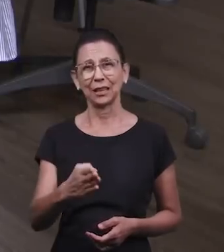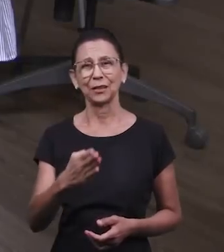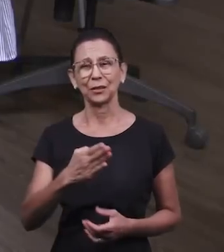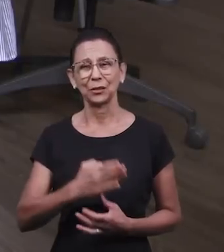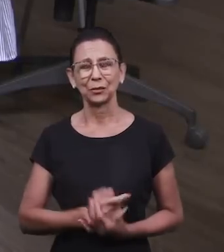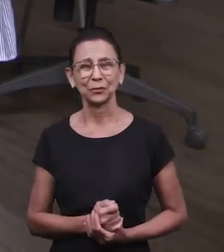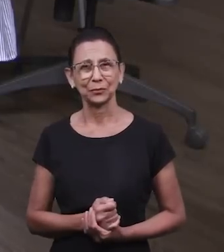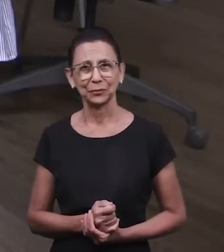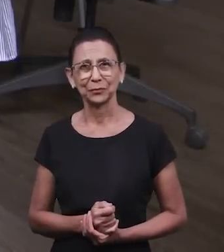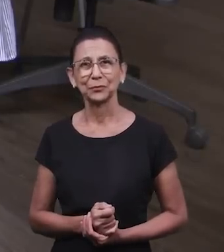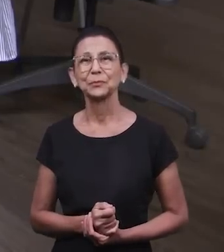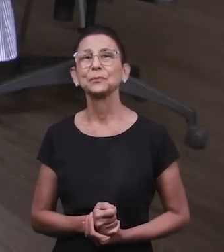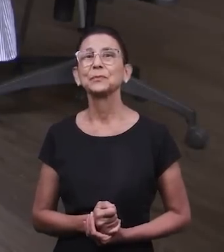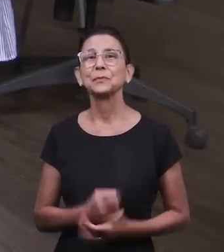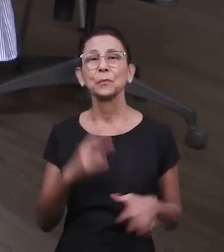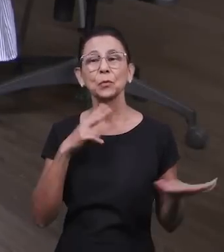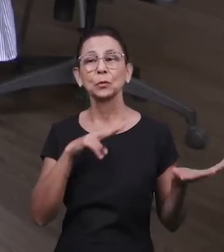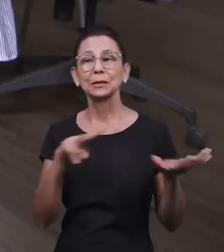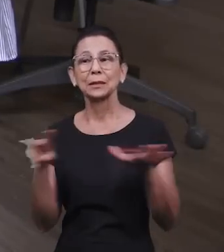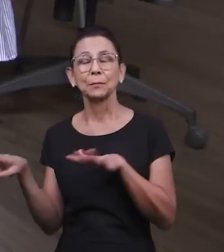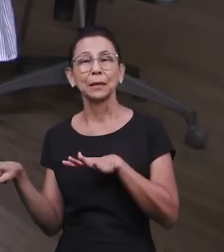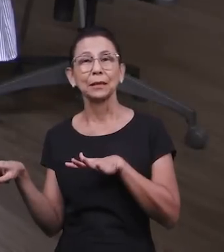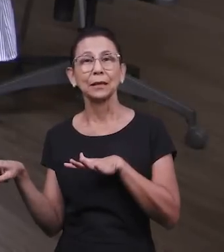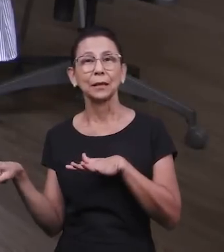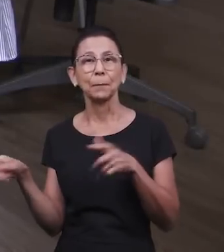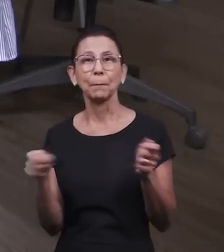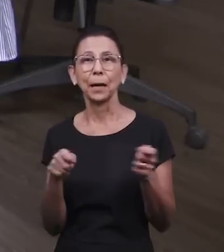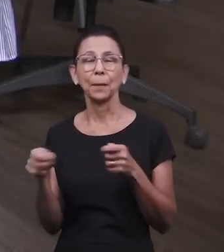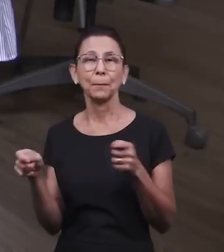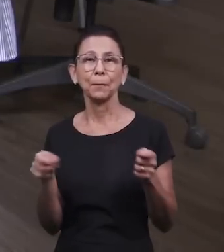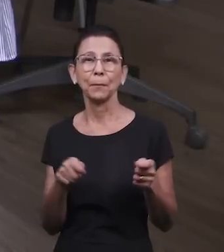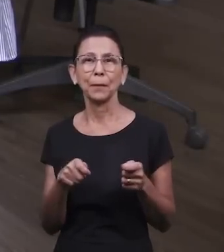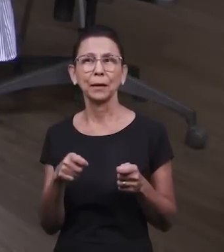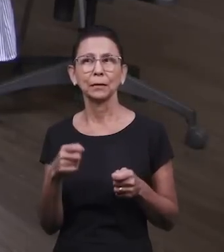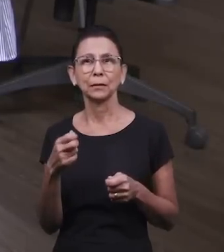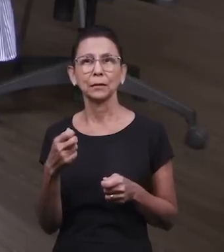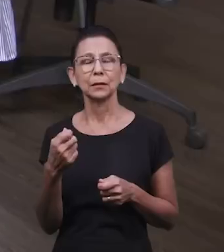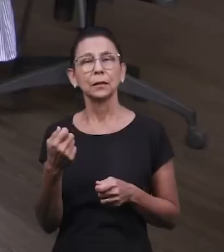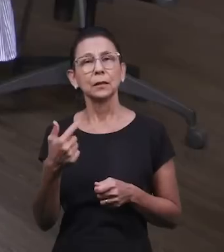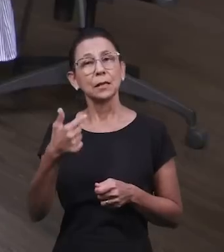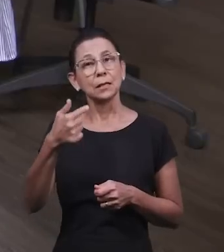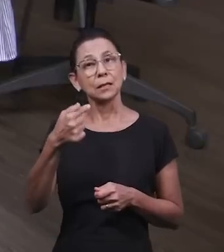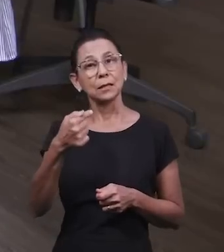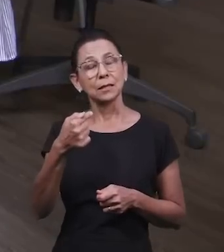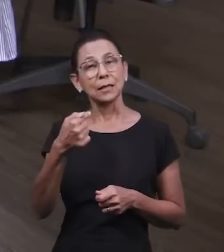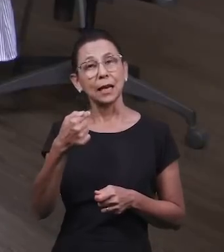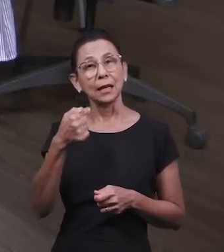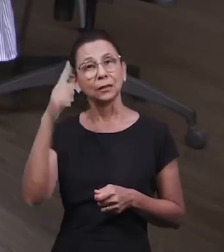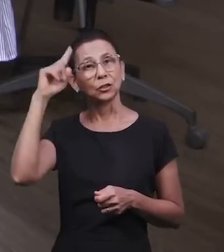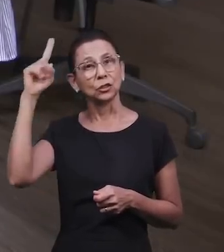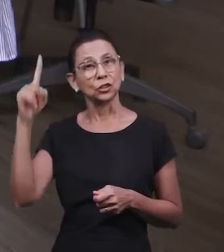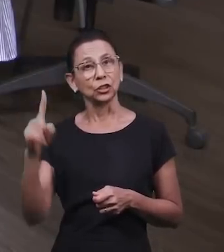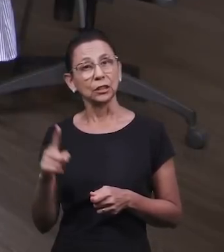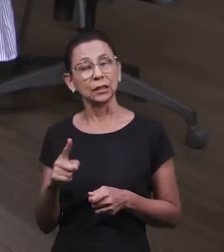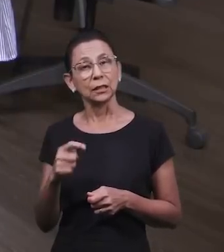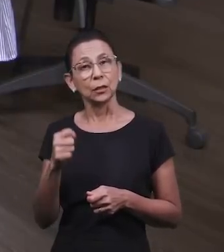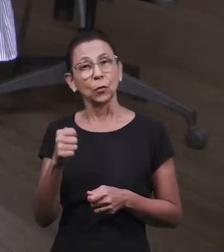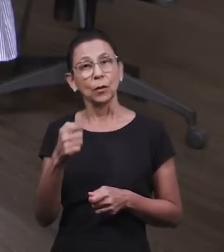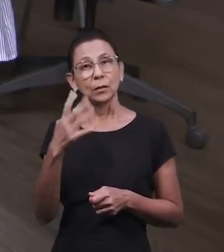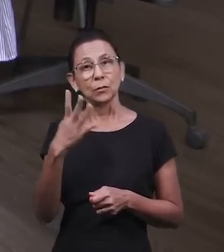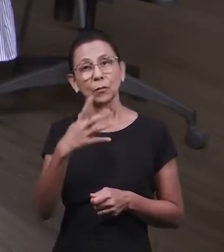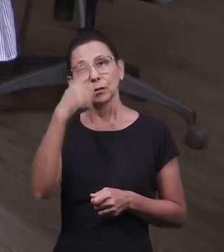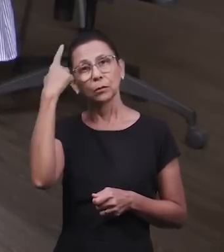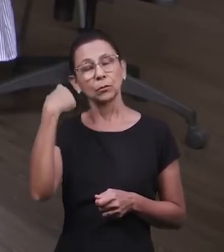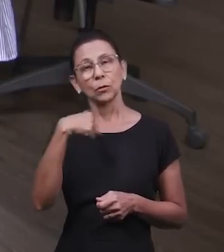Tempo médio de uso dos brasileiros. É 27 horas por semana. A gente está falando aí de 7 dias. A gente está falando de quase